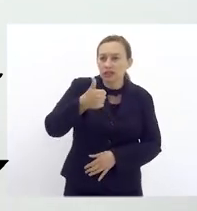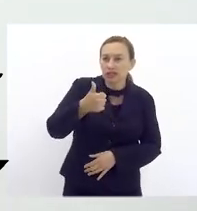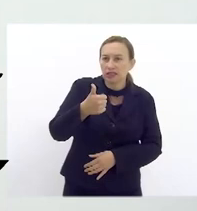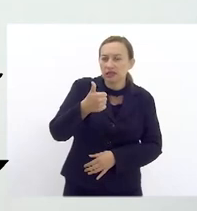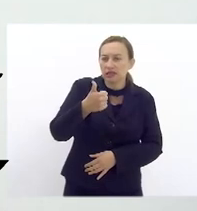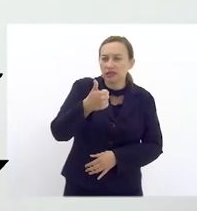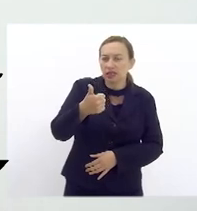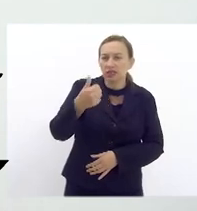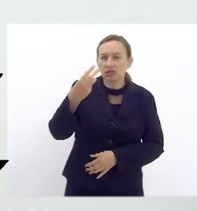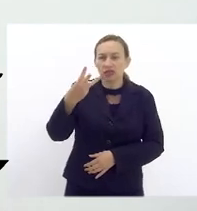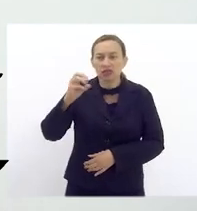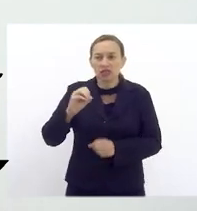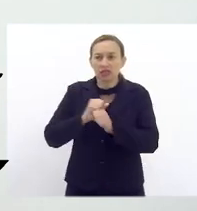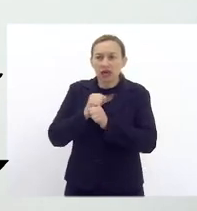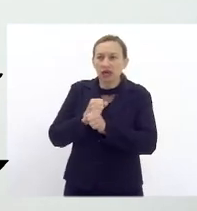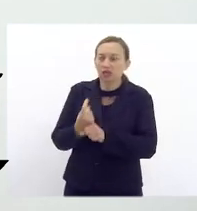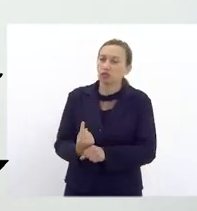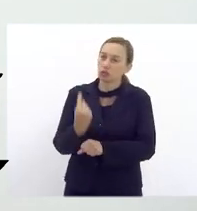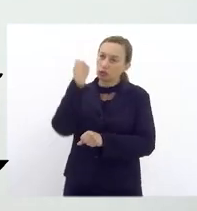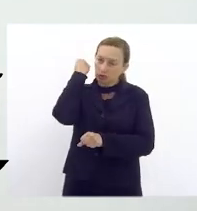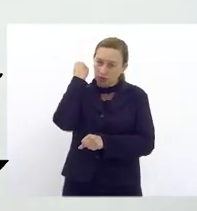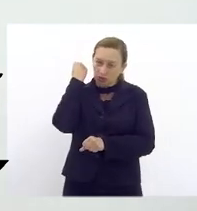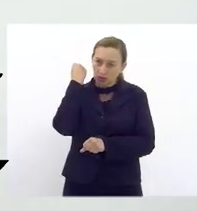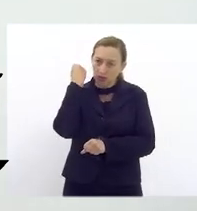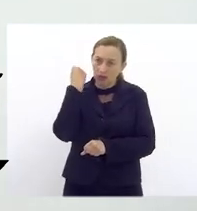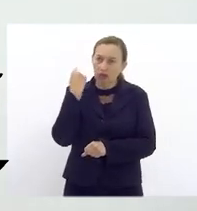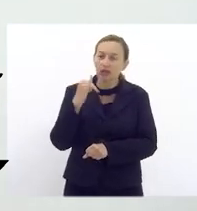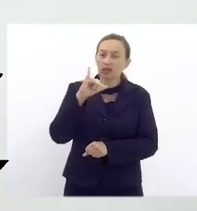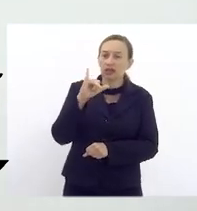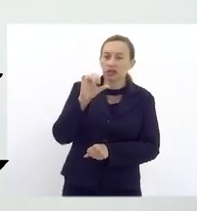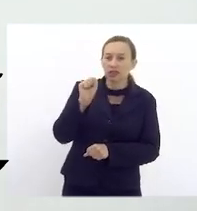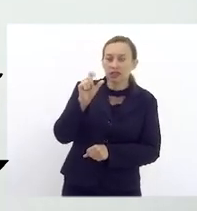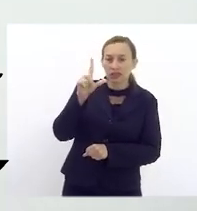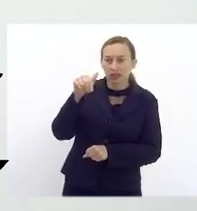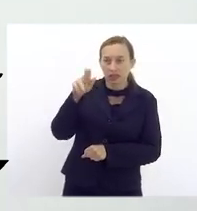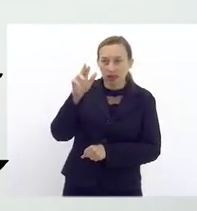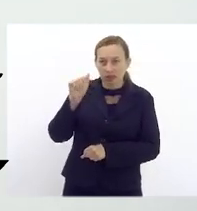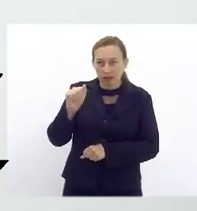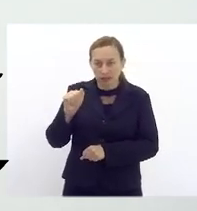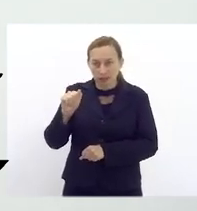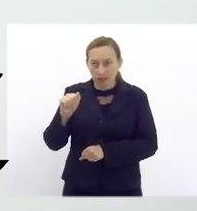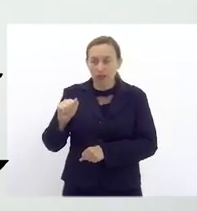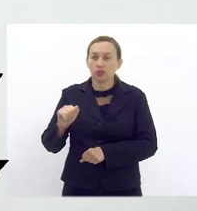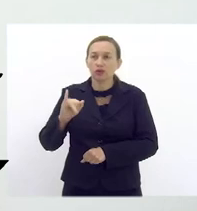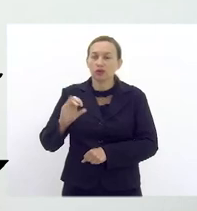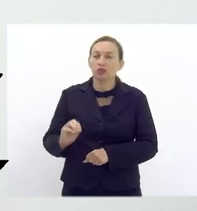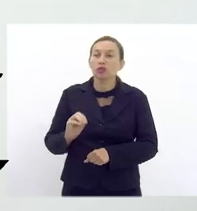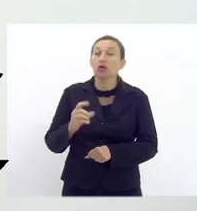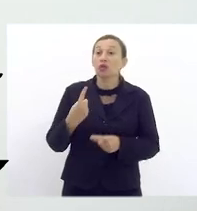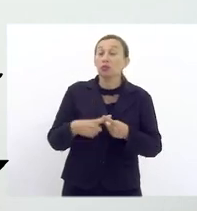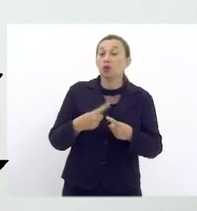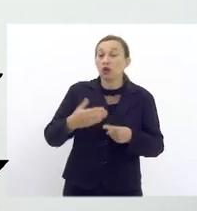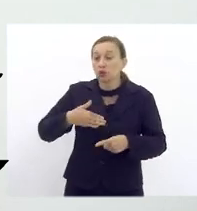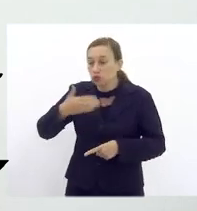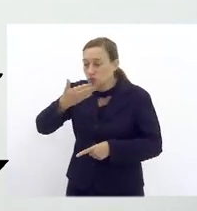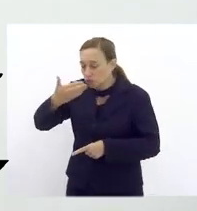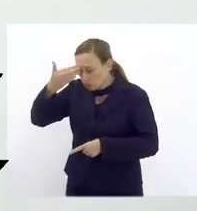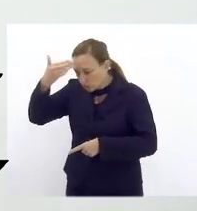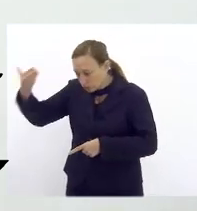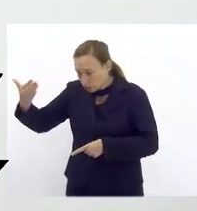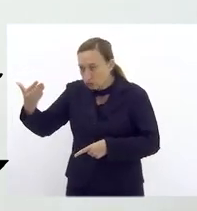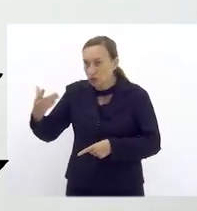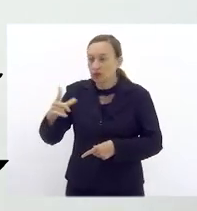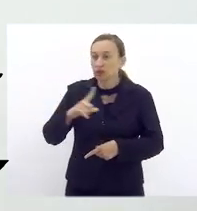anos atrás por me desacordar mesmo do que proclamou ser Messias prometido porque nos muçulmanos existe a profecia